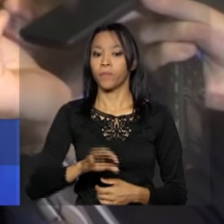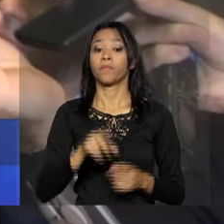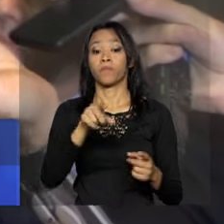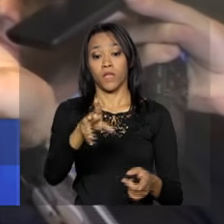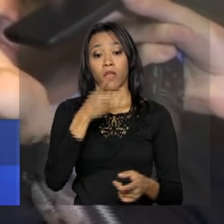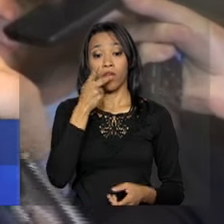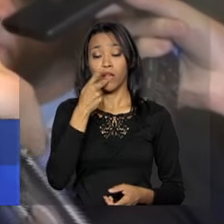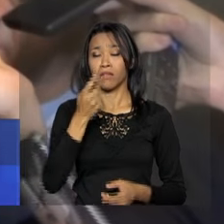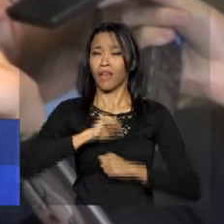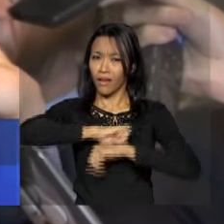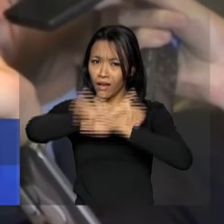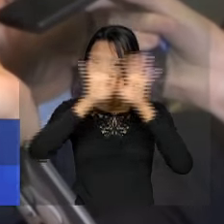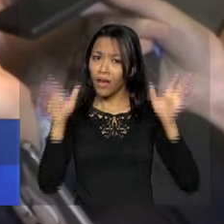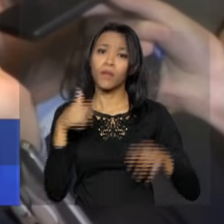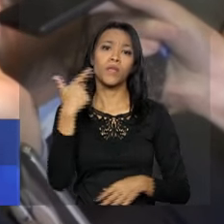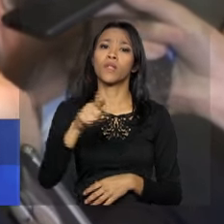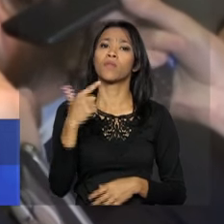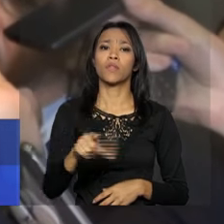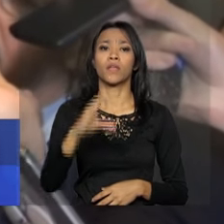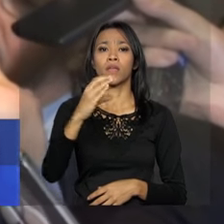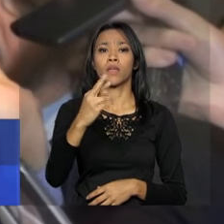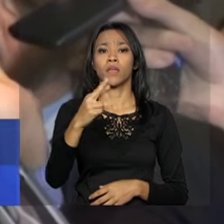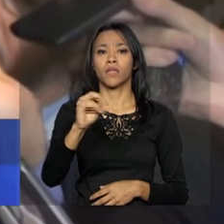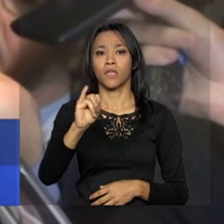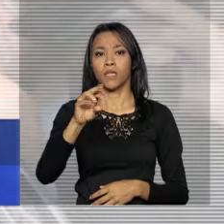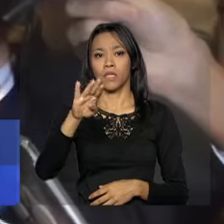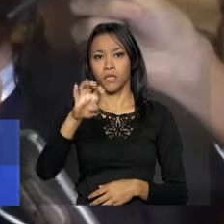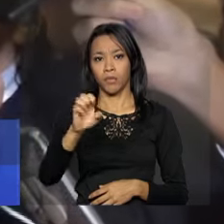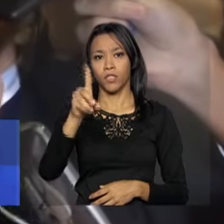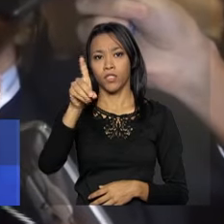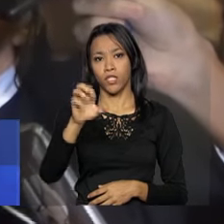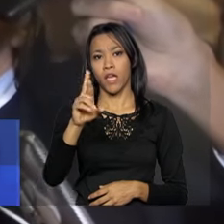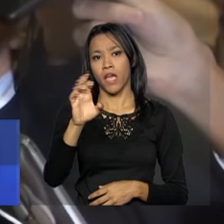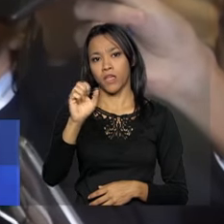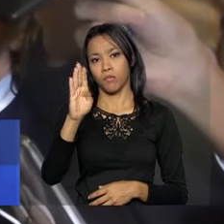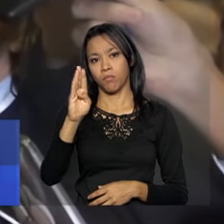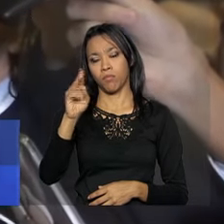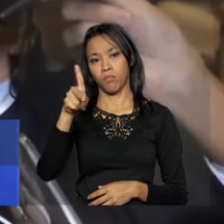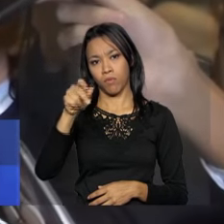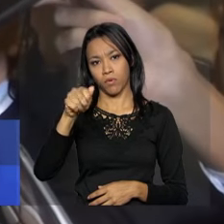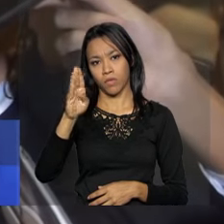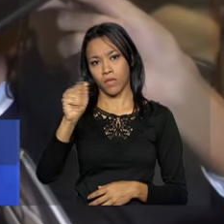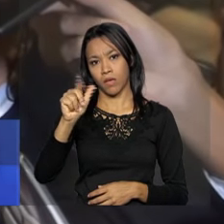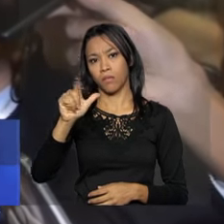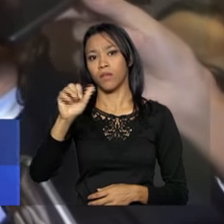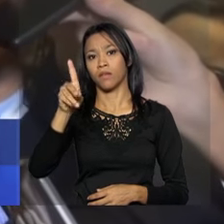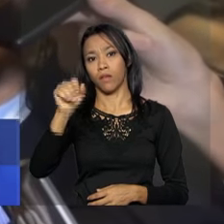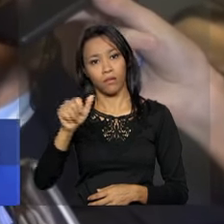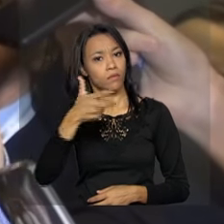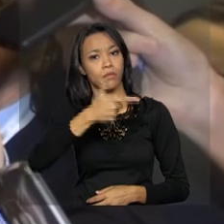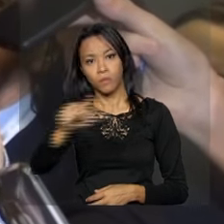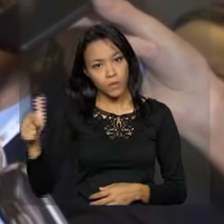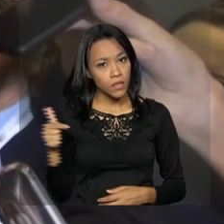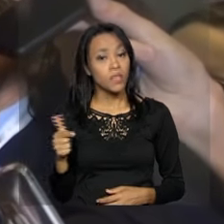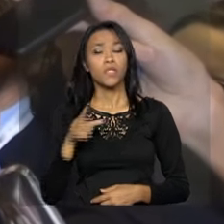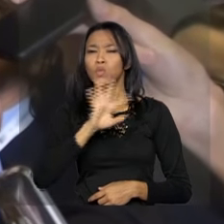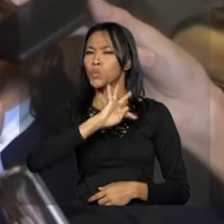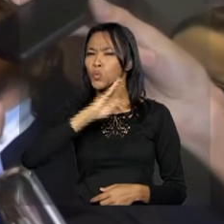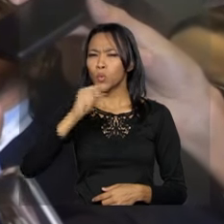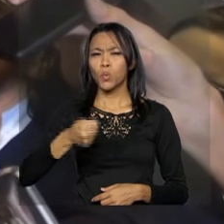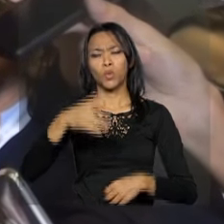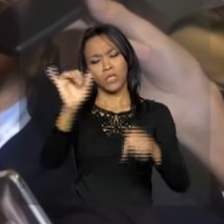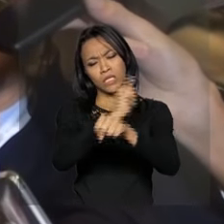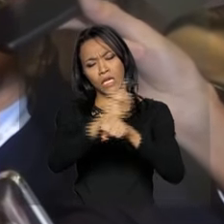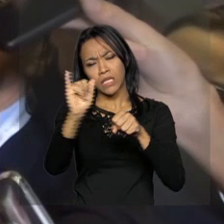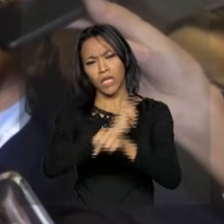de responsabilidade que justifique o impeachment da presidente da República. O ponto do governo é que todas as operações estão de acordo com a legislação em vigor,